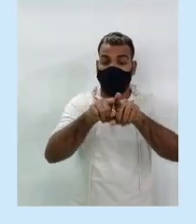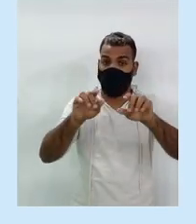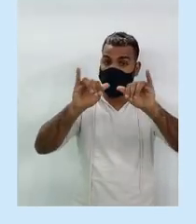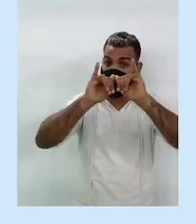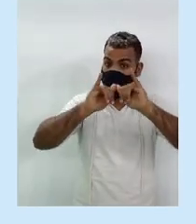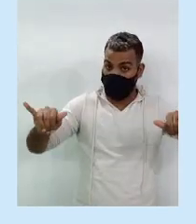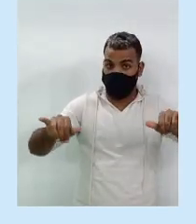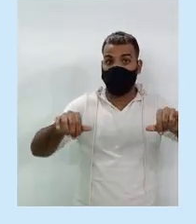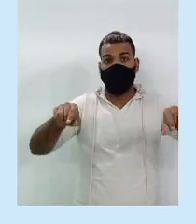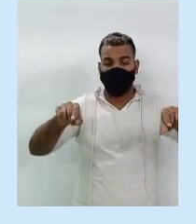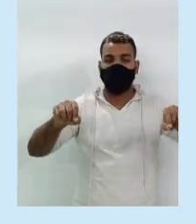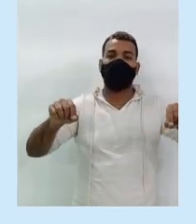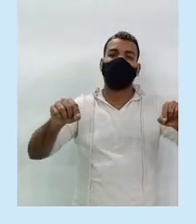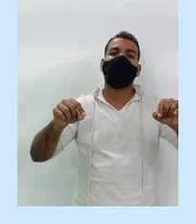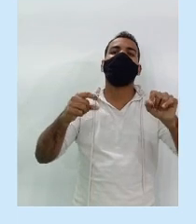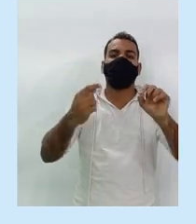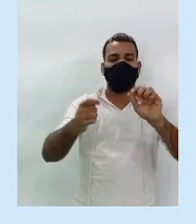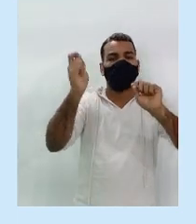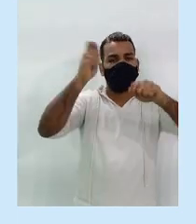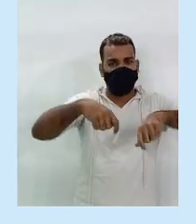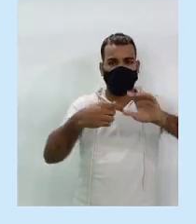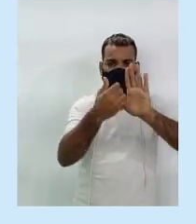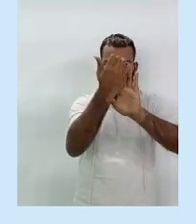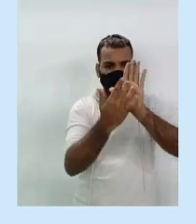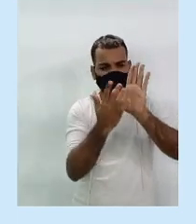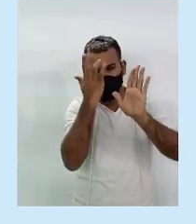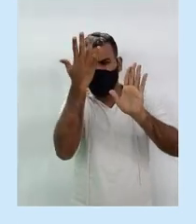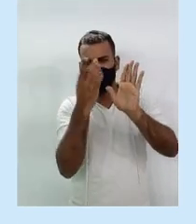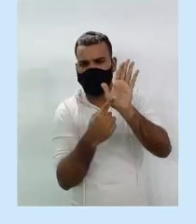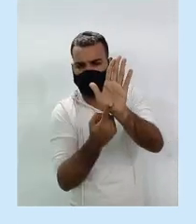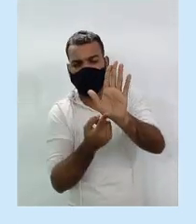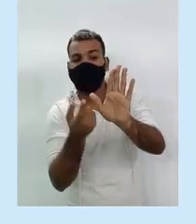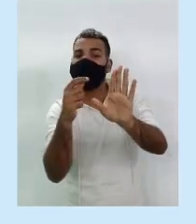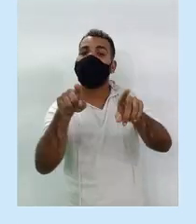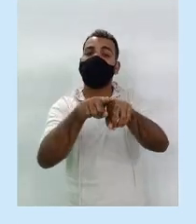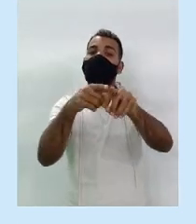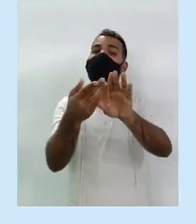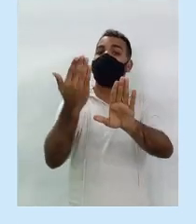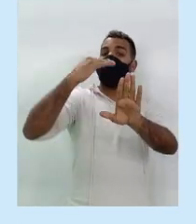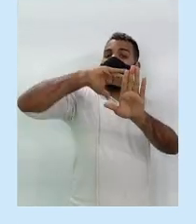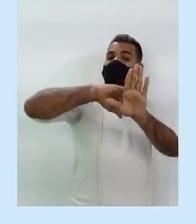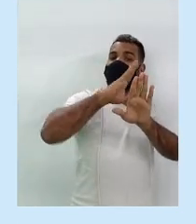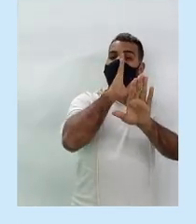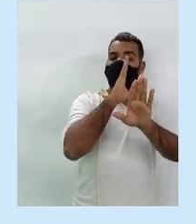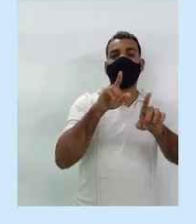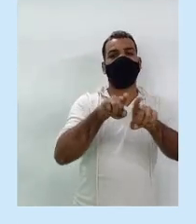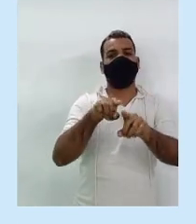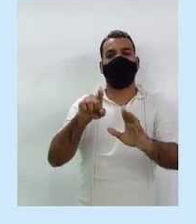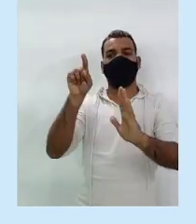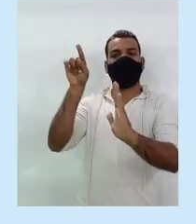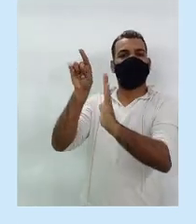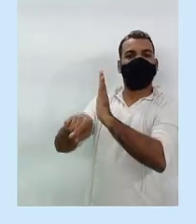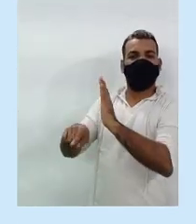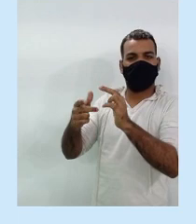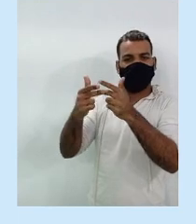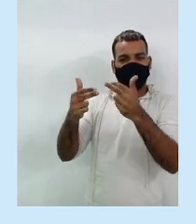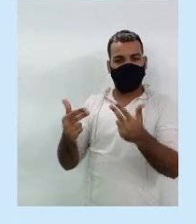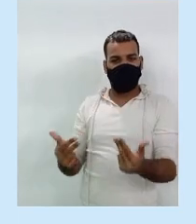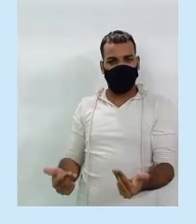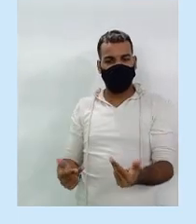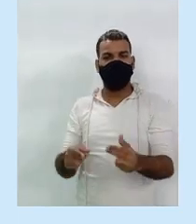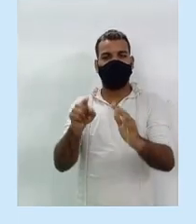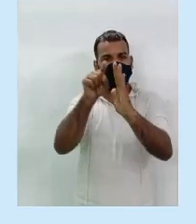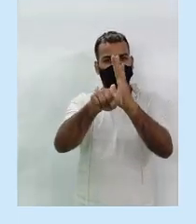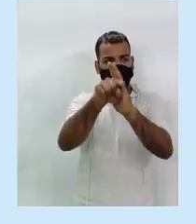informações explícitas, informações implícitas, e nós temos as perguntas do